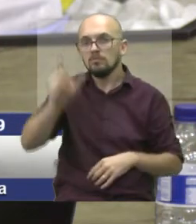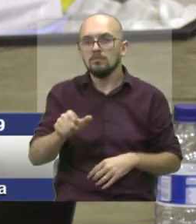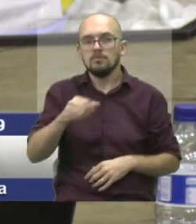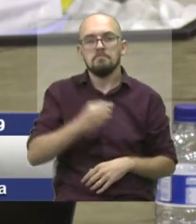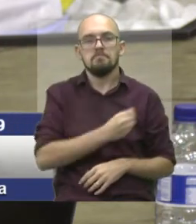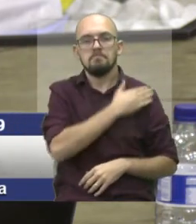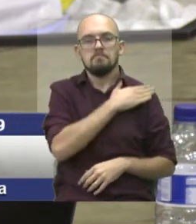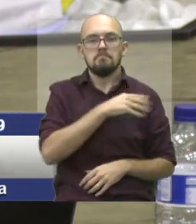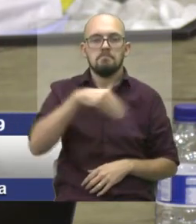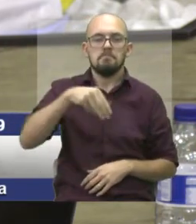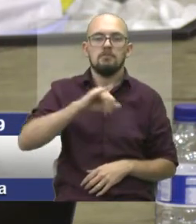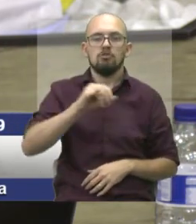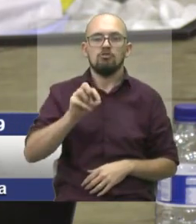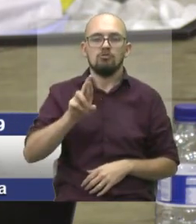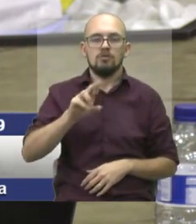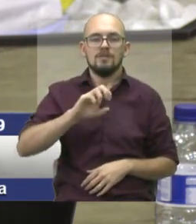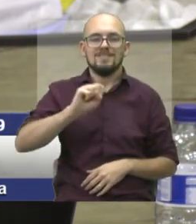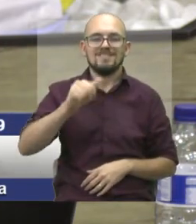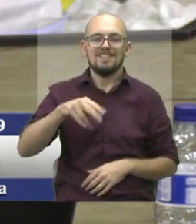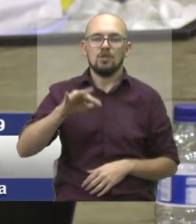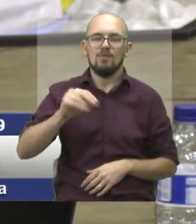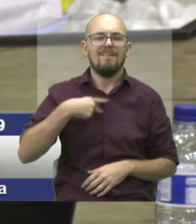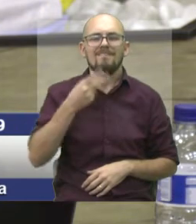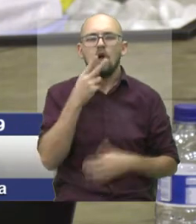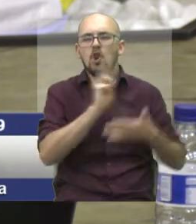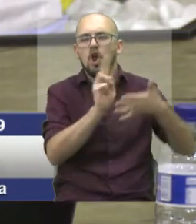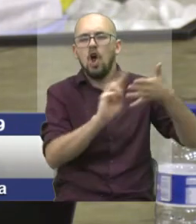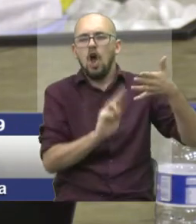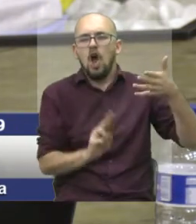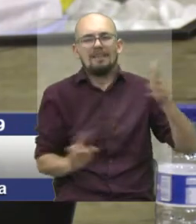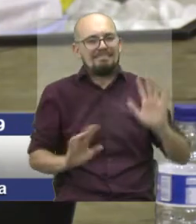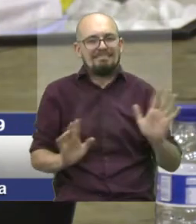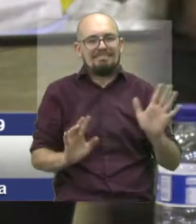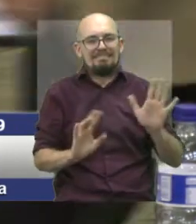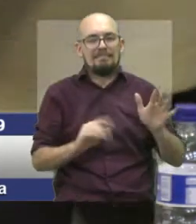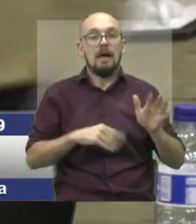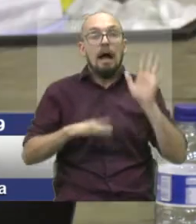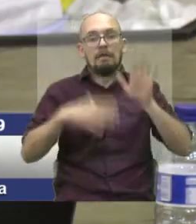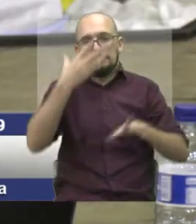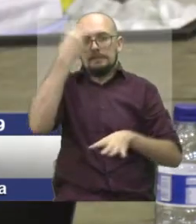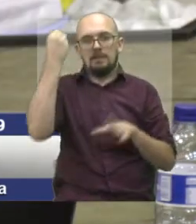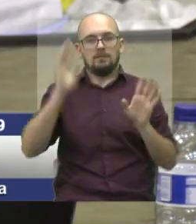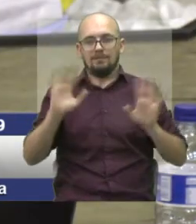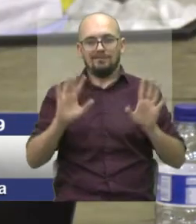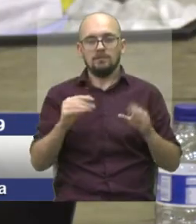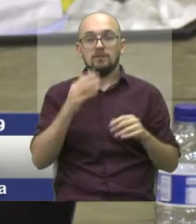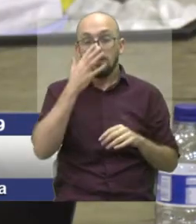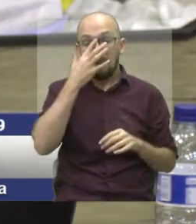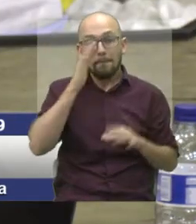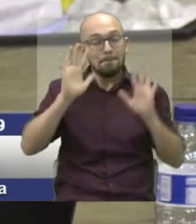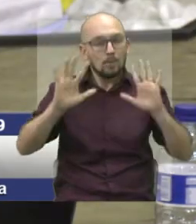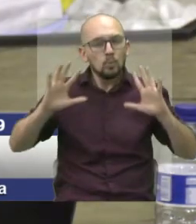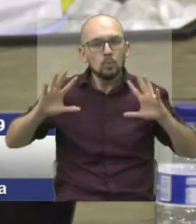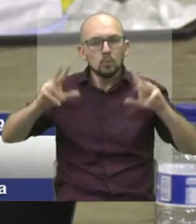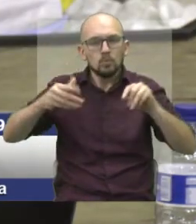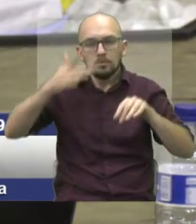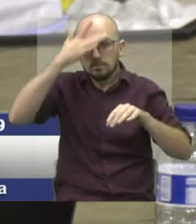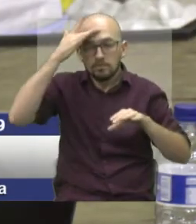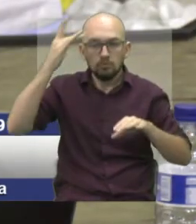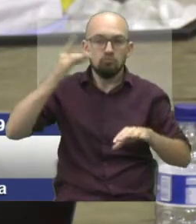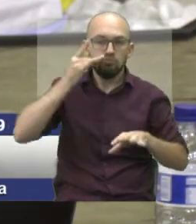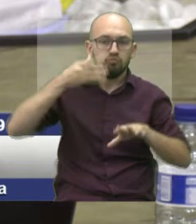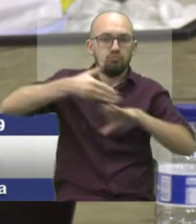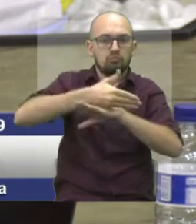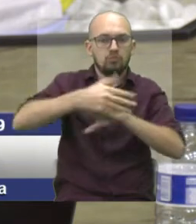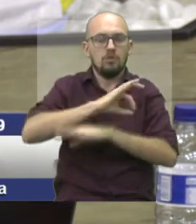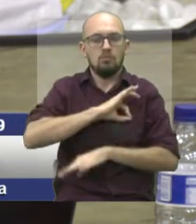PM Santos. Não quero citar nomes para não cometer injustiça, mas todos vocês que participaram e que participam do programa